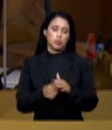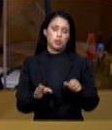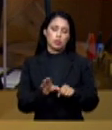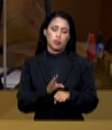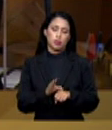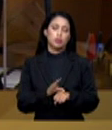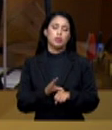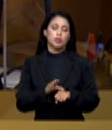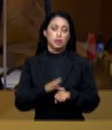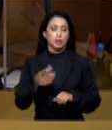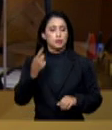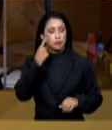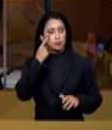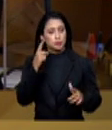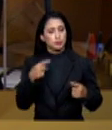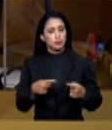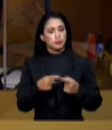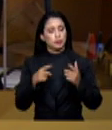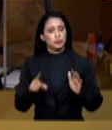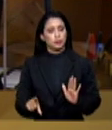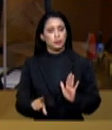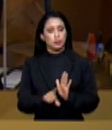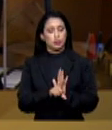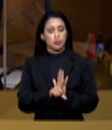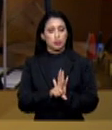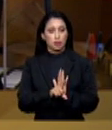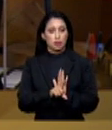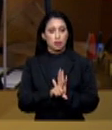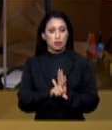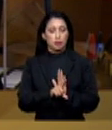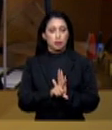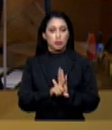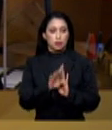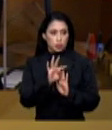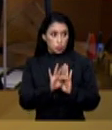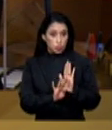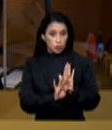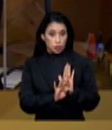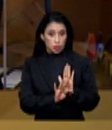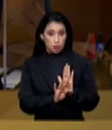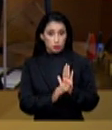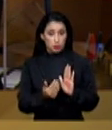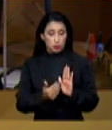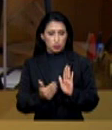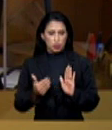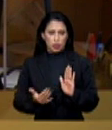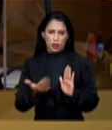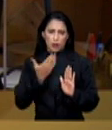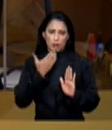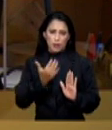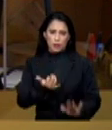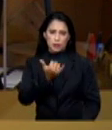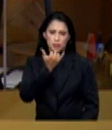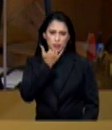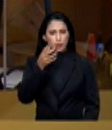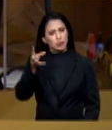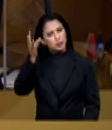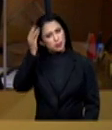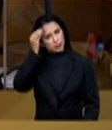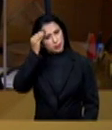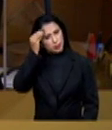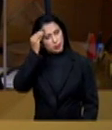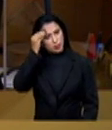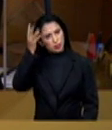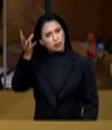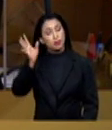e era previsto pela legislação de Regência na redação originária com todas as gêmeas Compreendo o